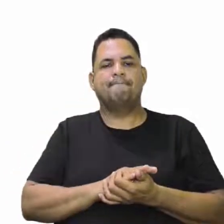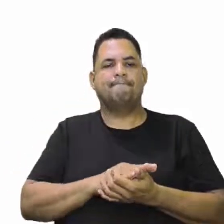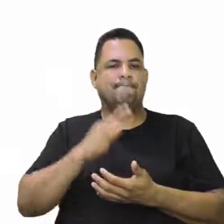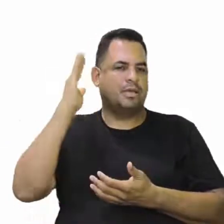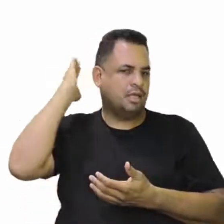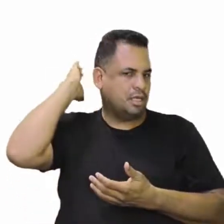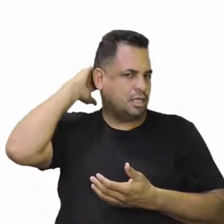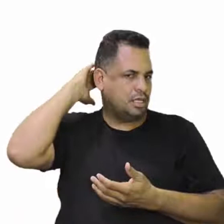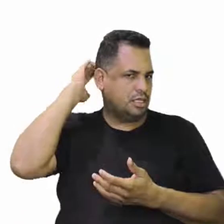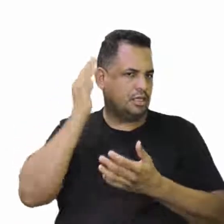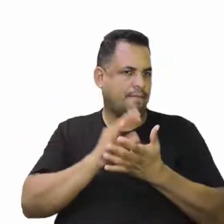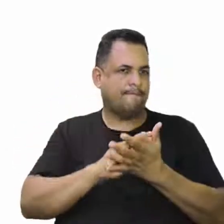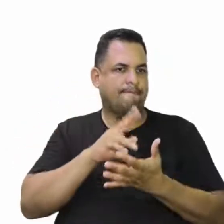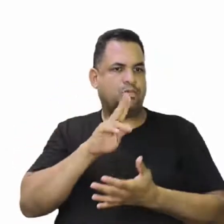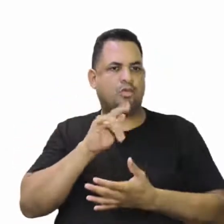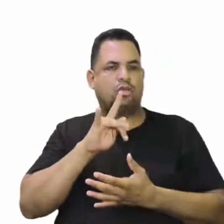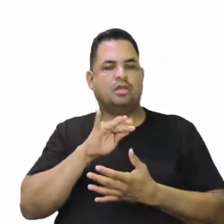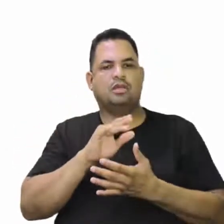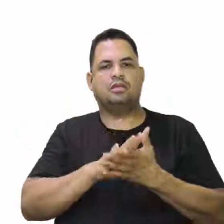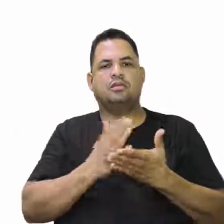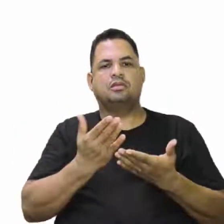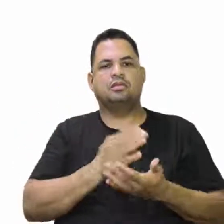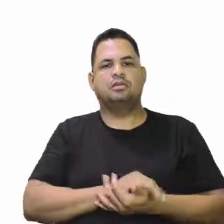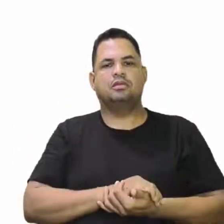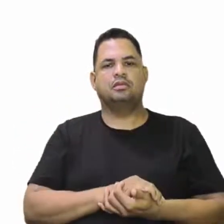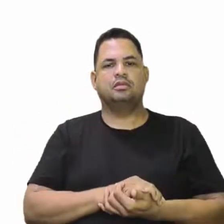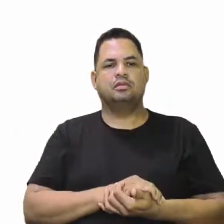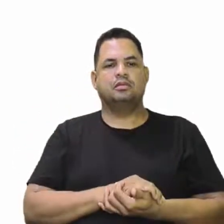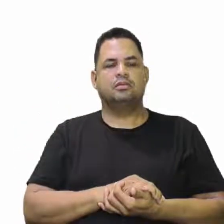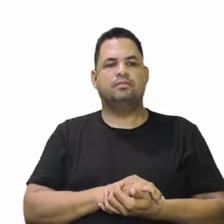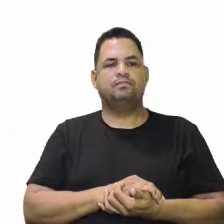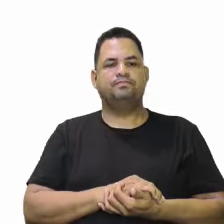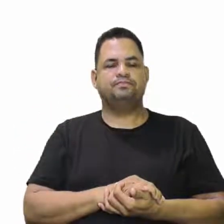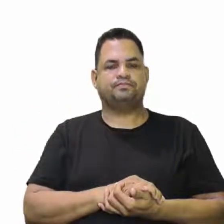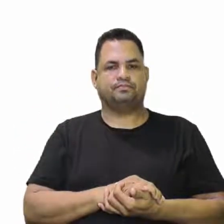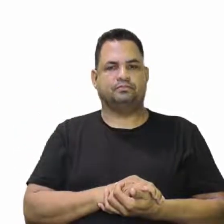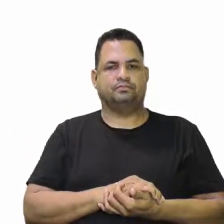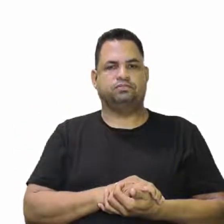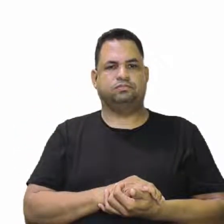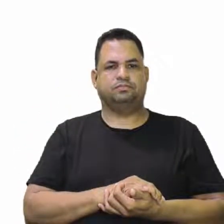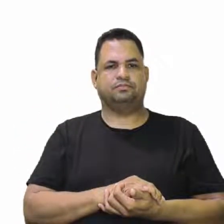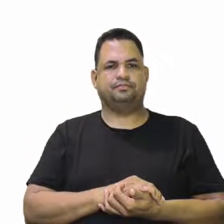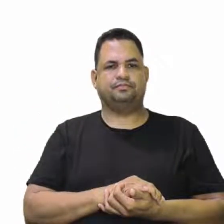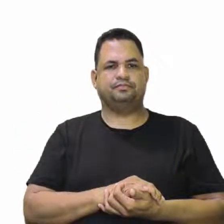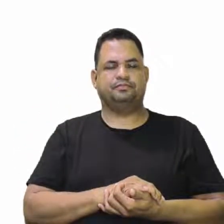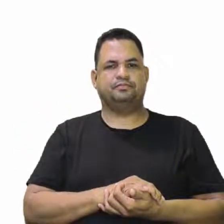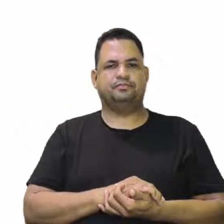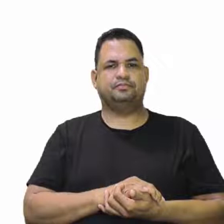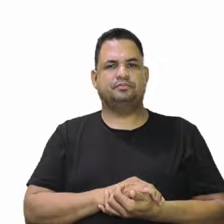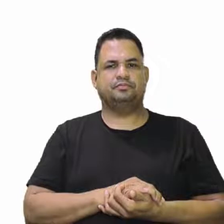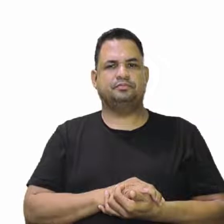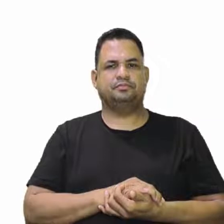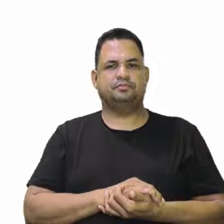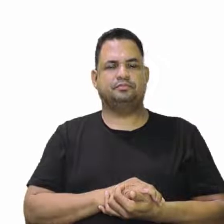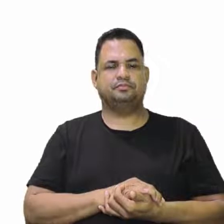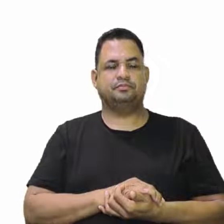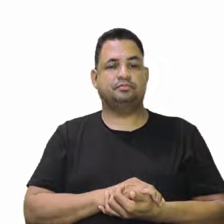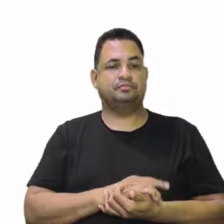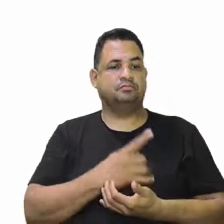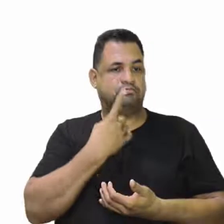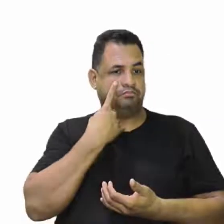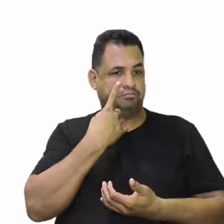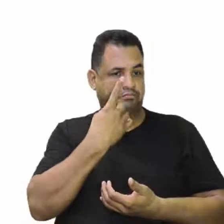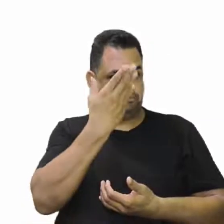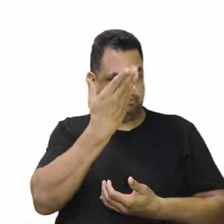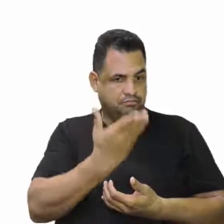mesmo. Lea la tirita de Mafalda e marca verdadeiro ou falso para as afirmações. E aí, Então, gente? primeiro a gente tem que